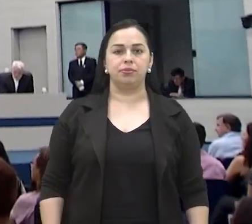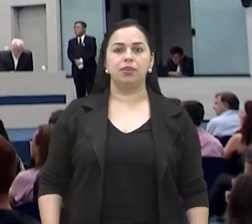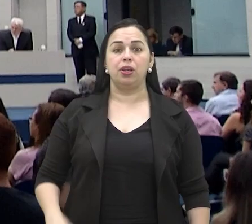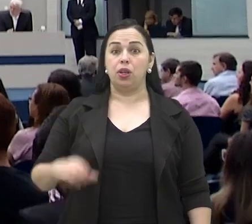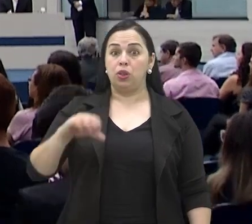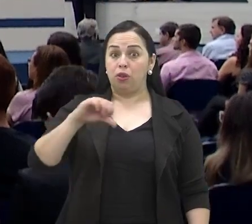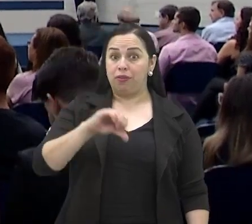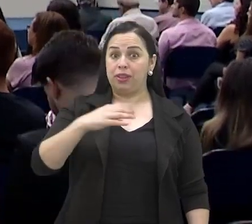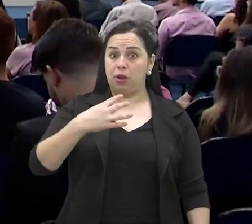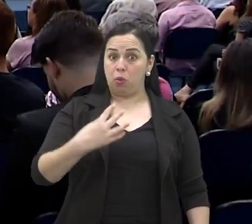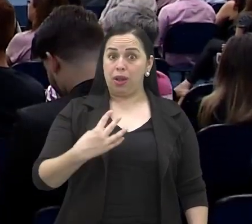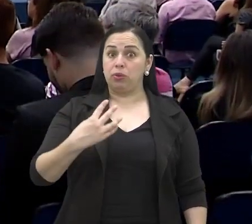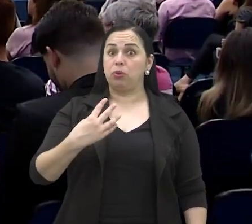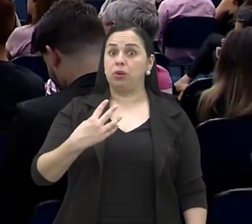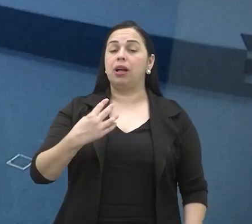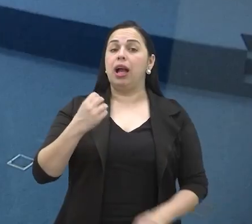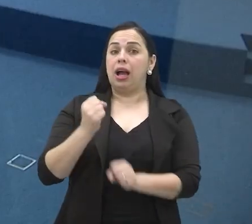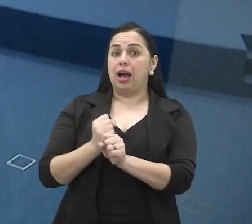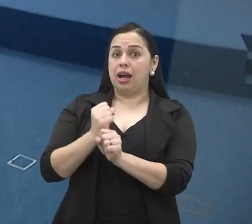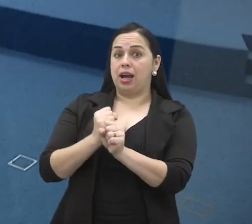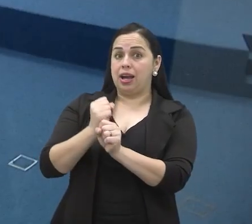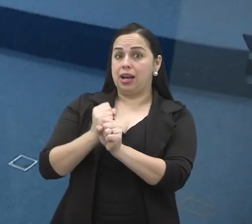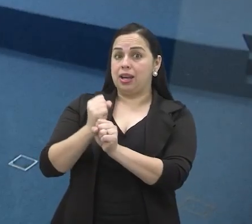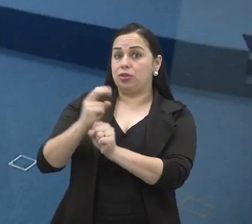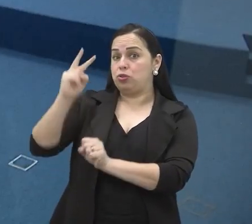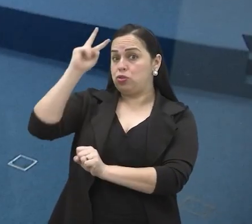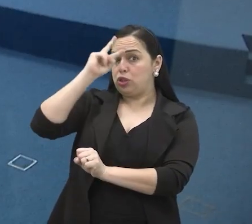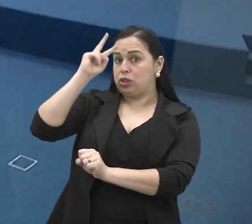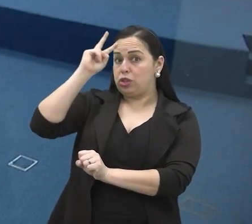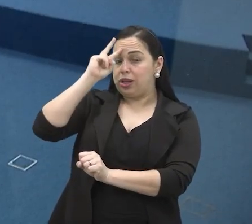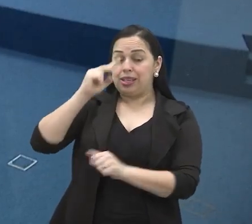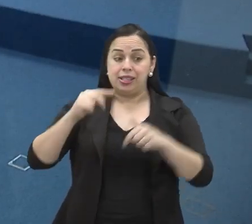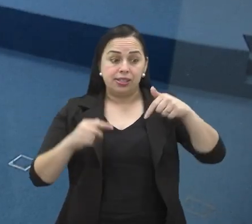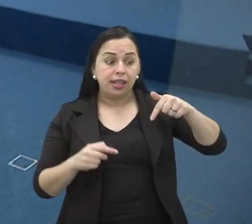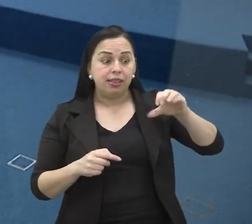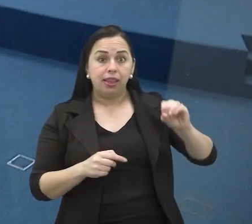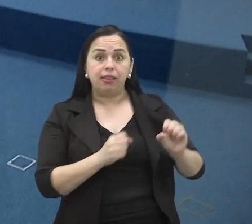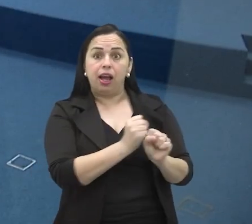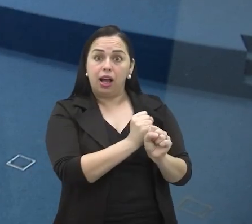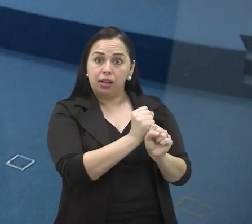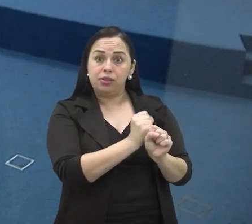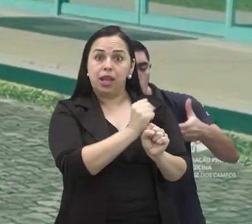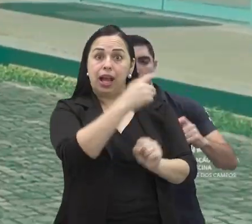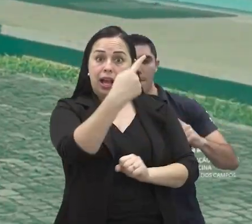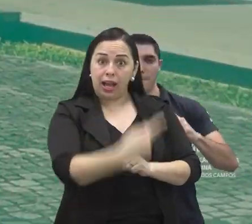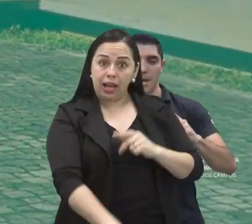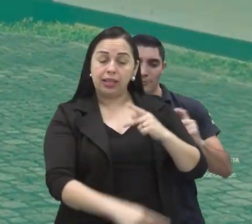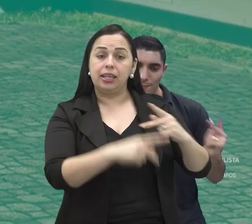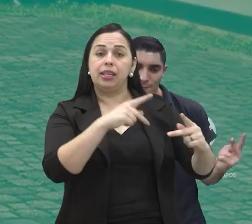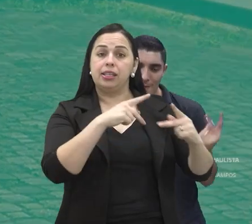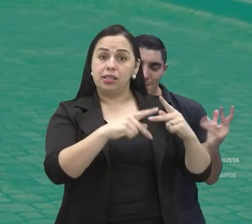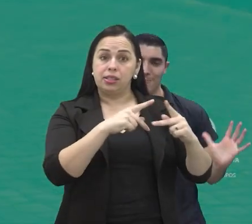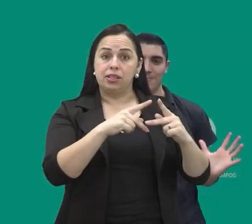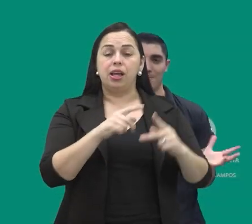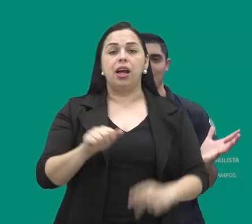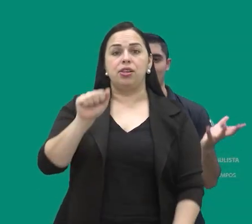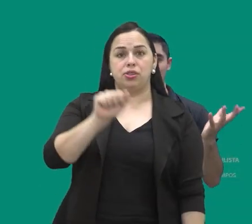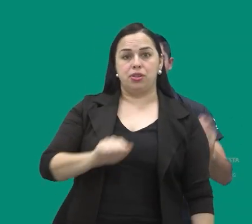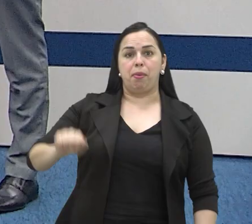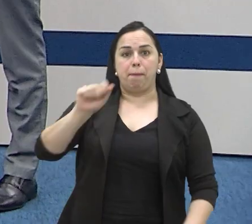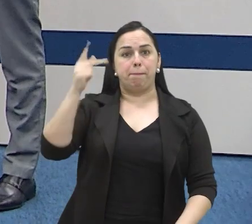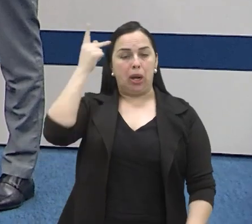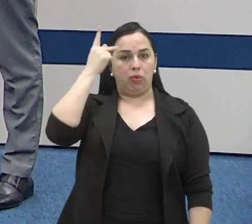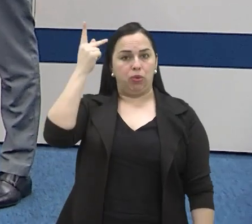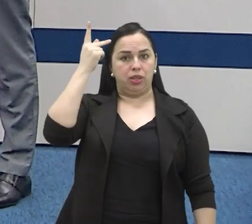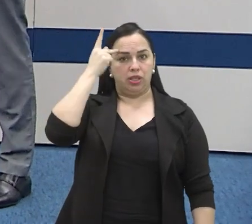Com 94 anos de história, sendo 70 deles atuando em São José dos Campos, a Associação Paulista de